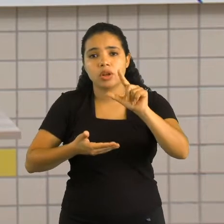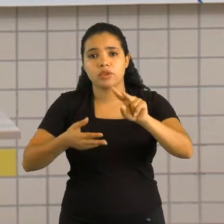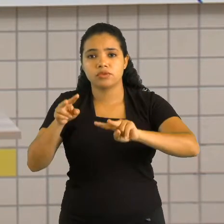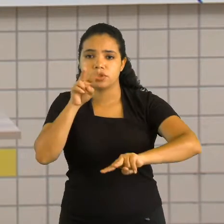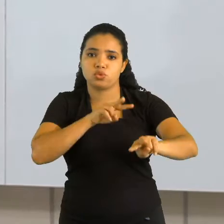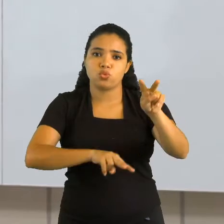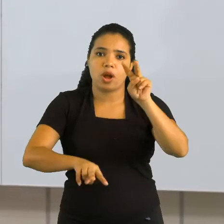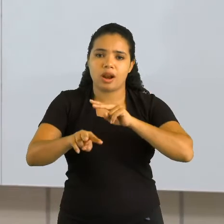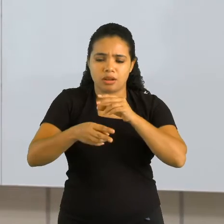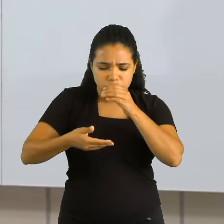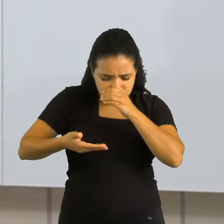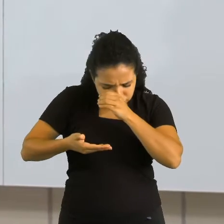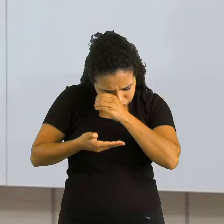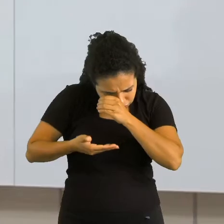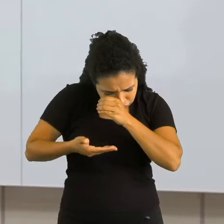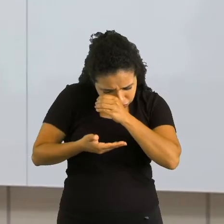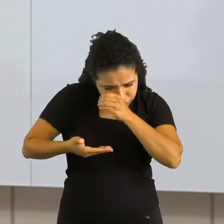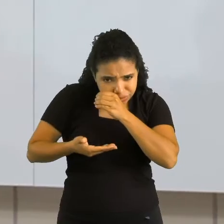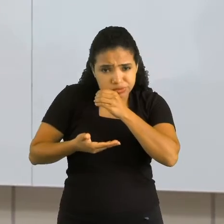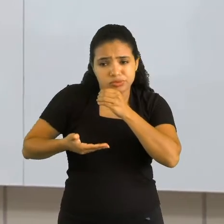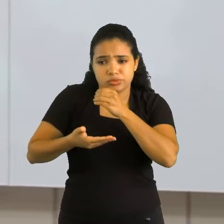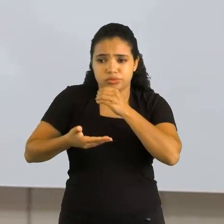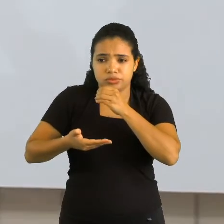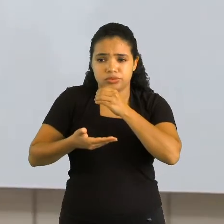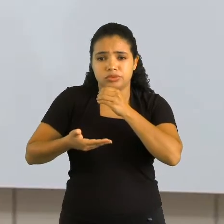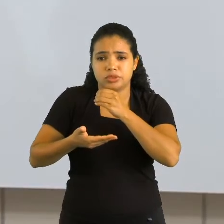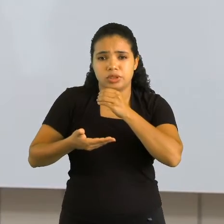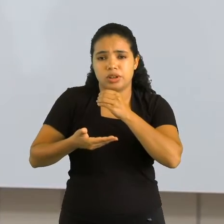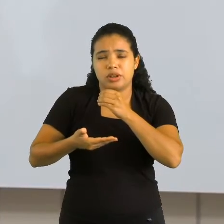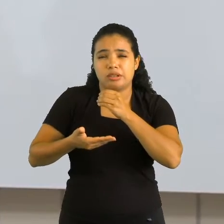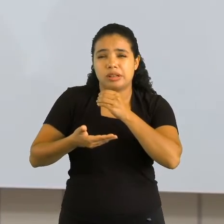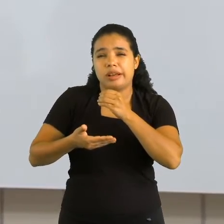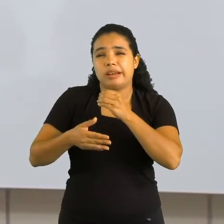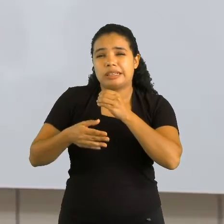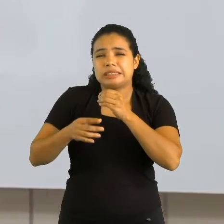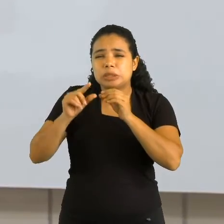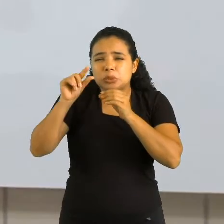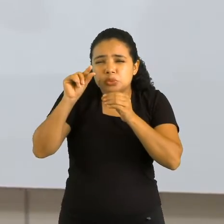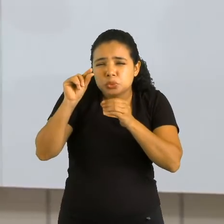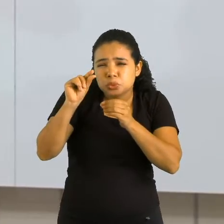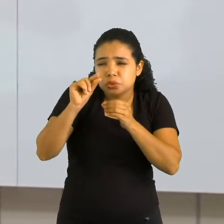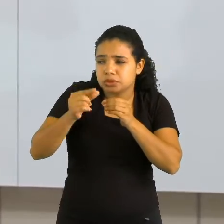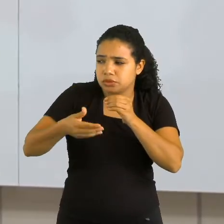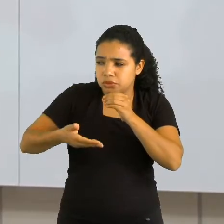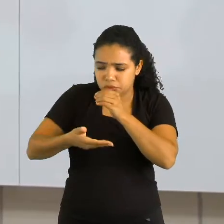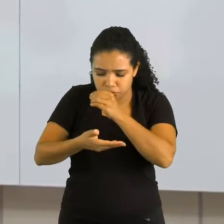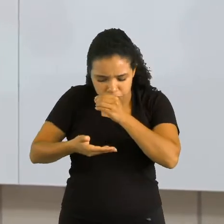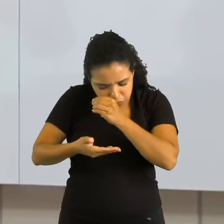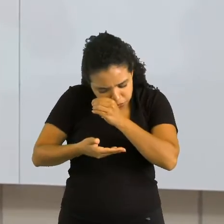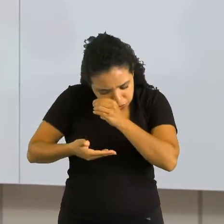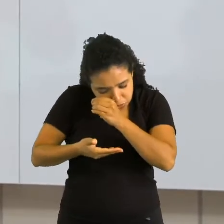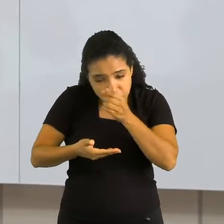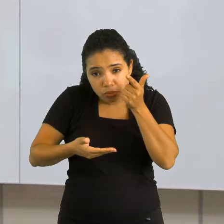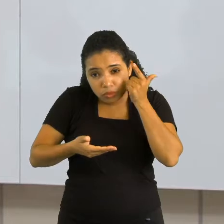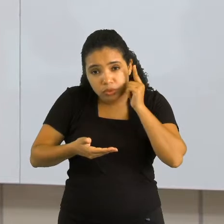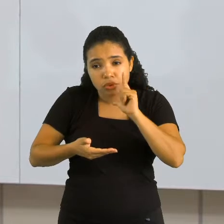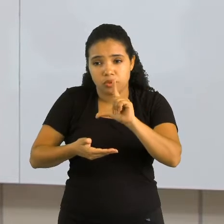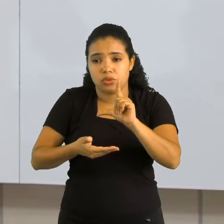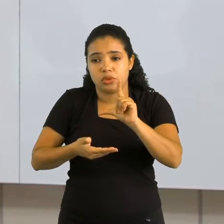microscópio, né? Através desse aparelho é que nós vamos